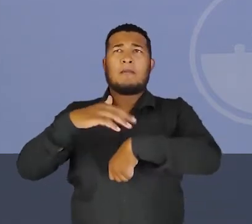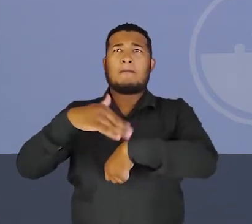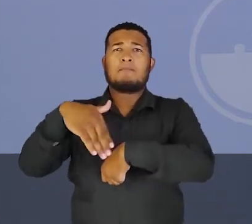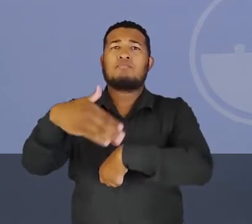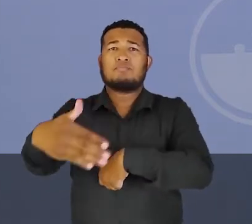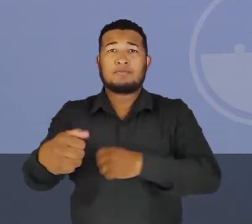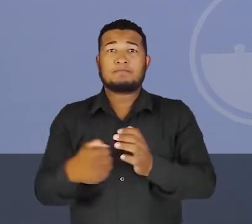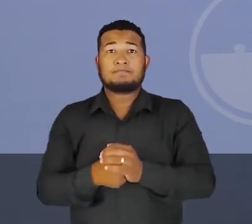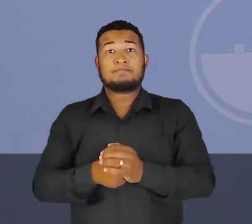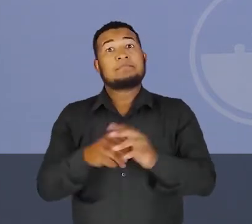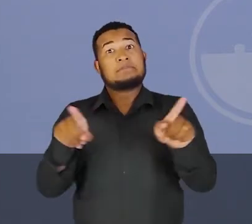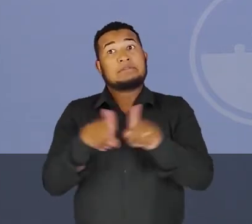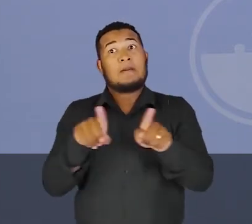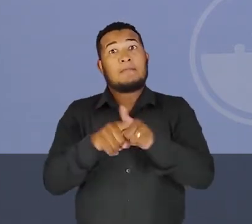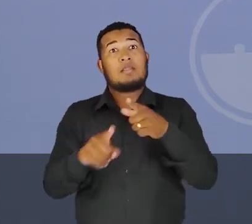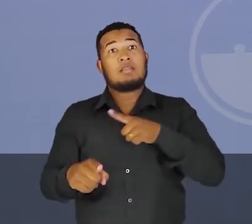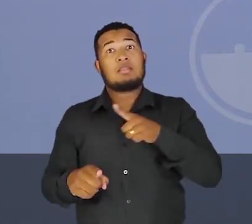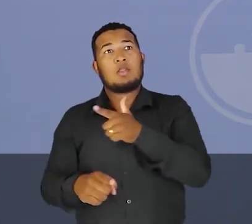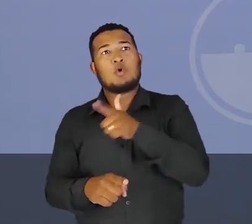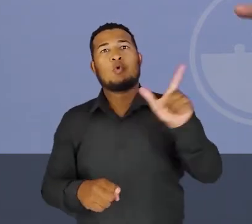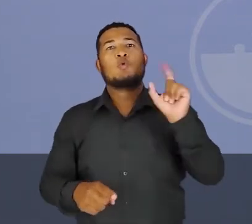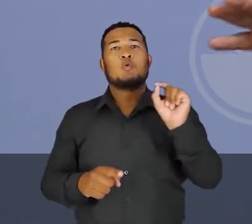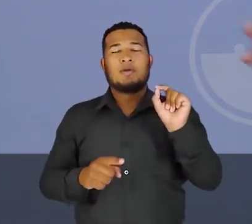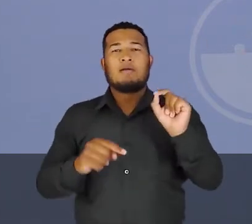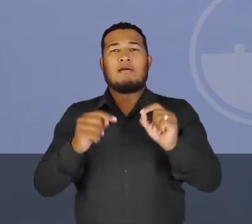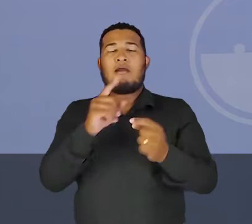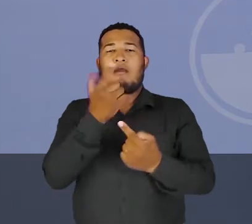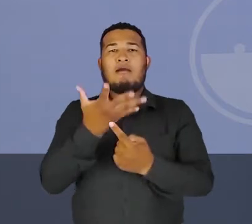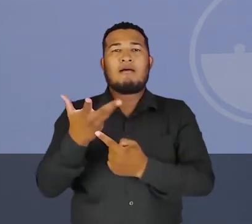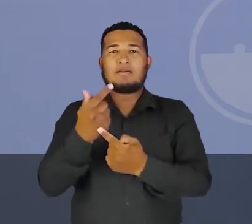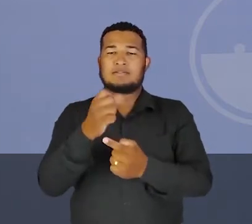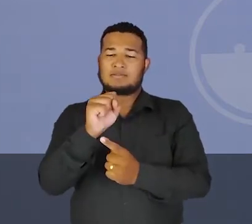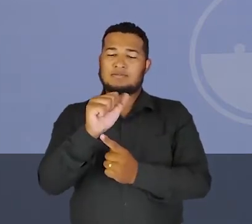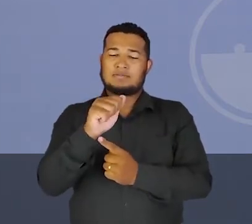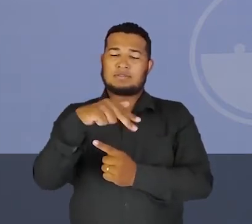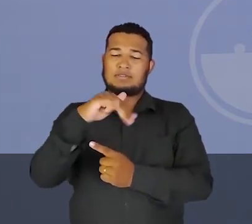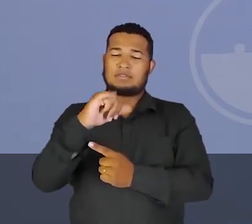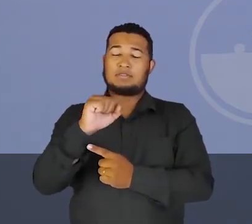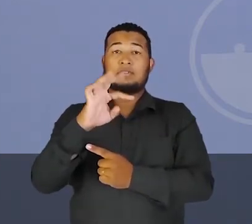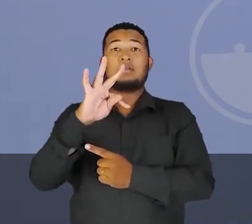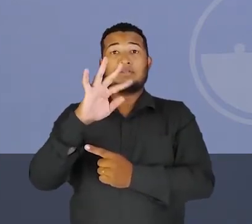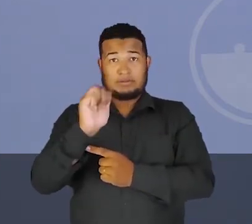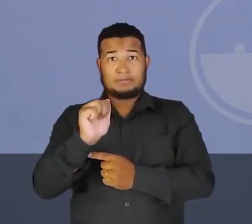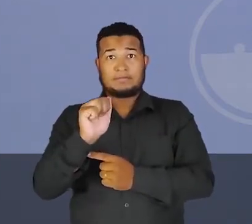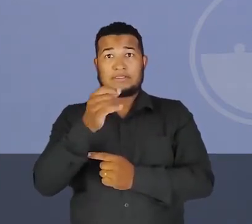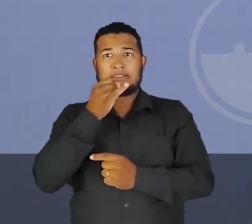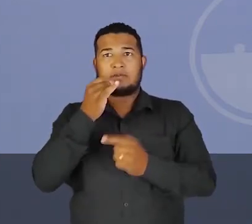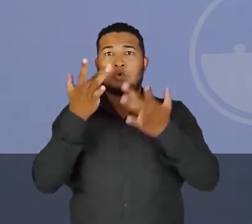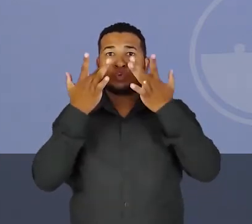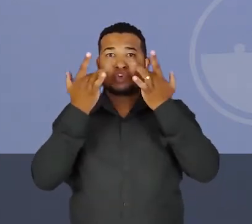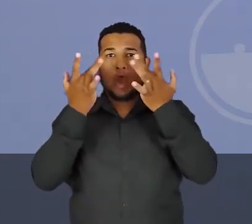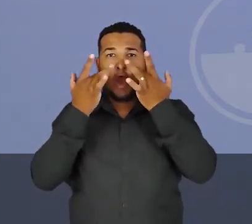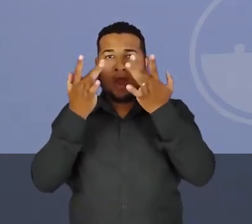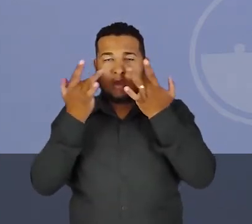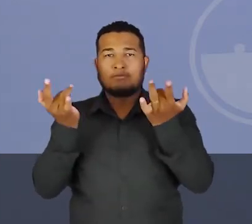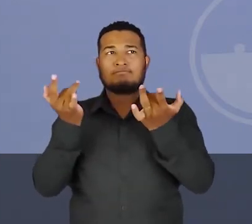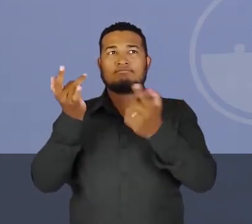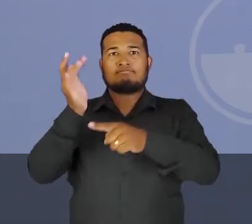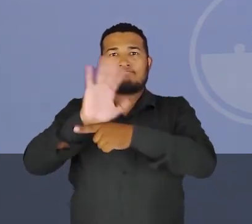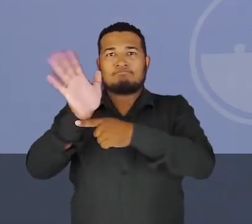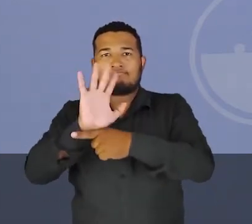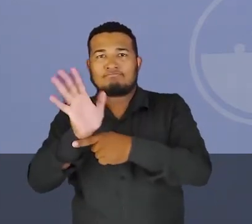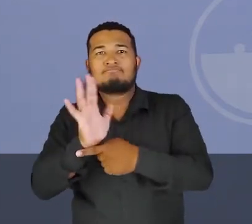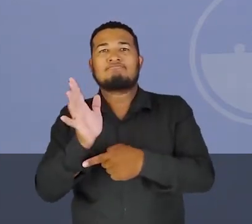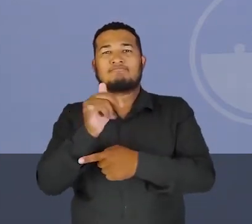que são mistas, que trabalham com esses dois, dentro desses dois processos. O teatro, o cinema, por